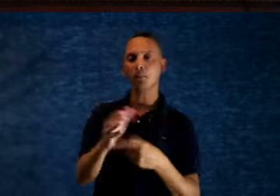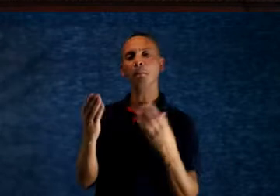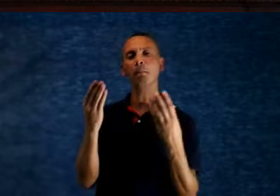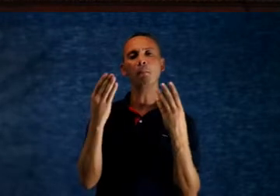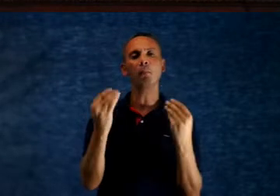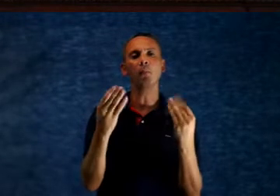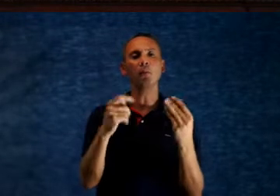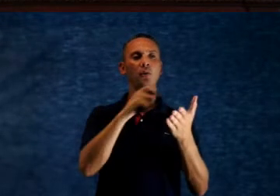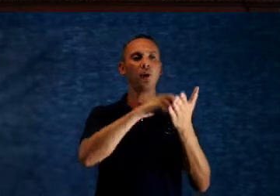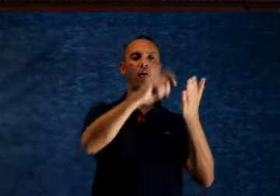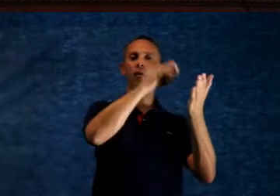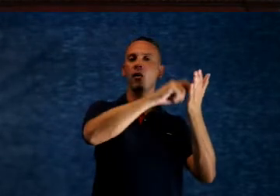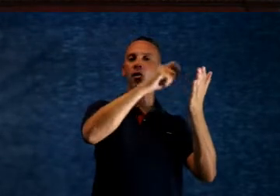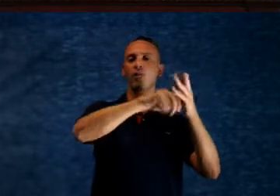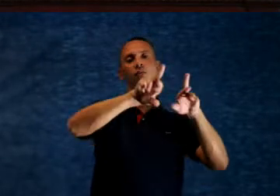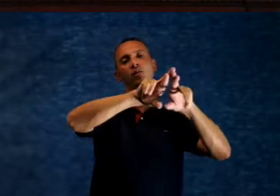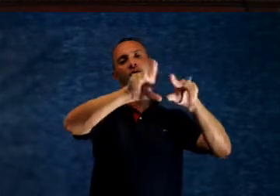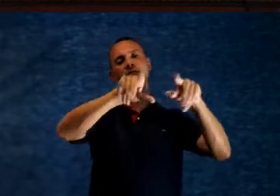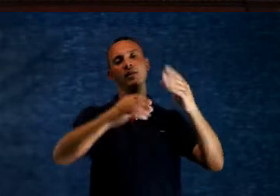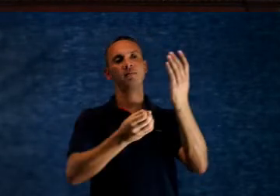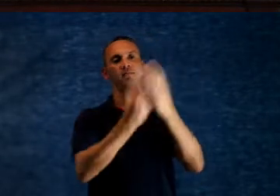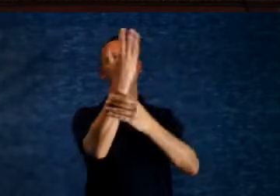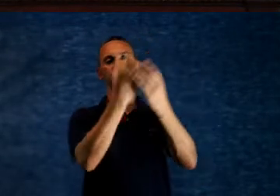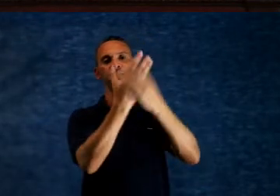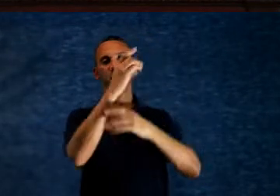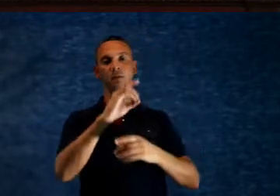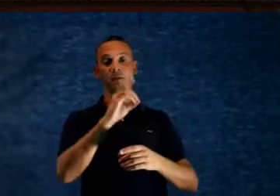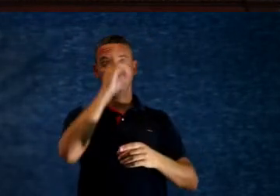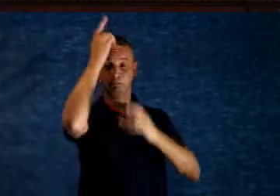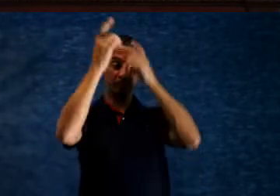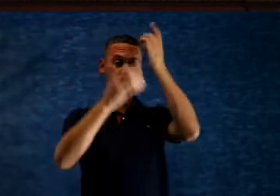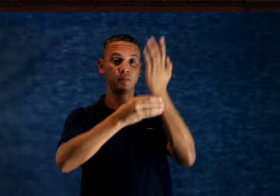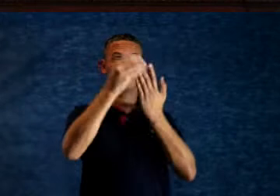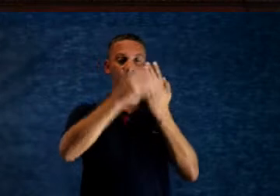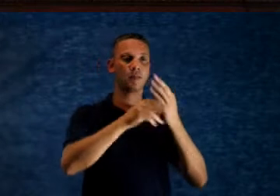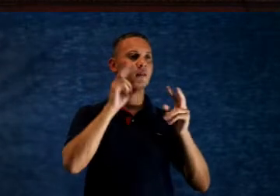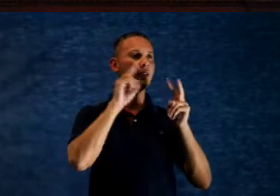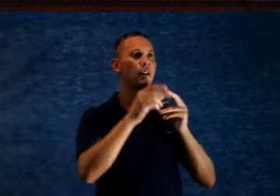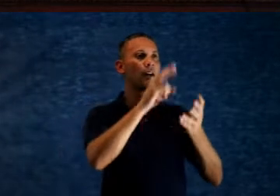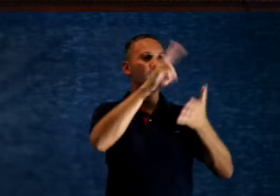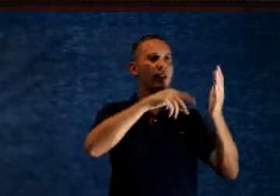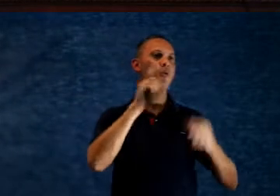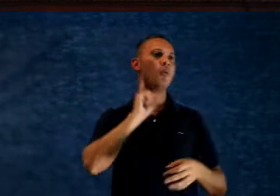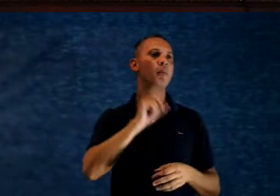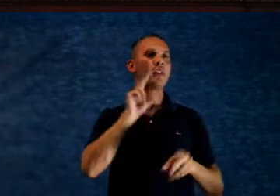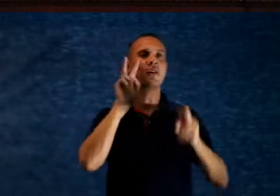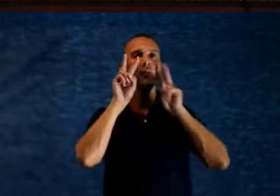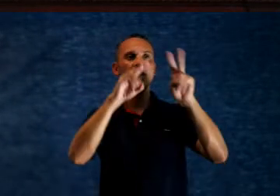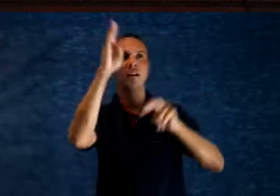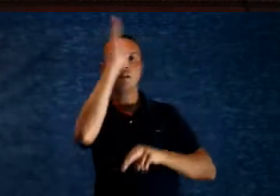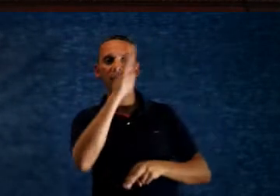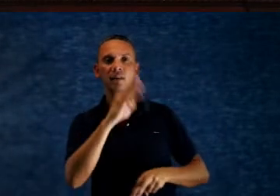isso, contribuiu desta forma para a formação crítica do leitor mineiro e do leitor